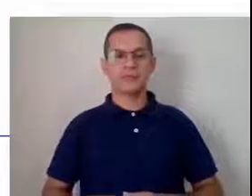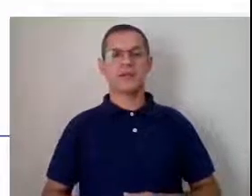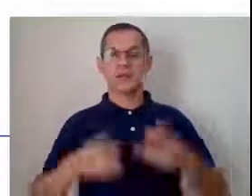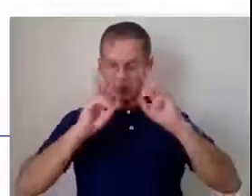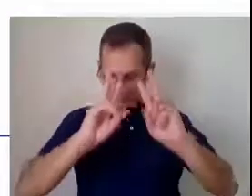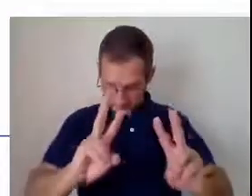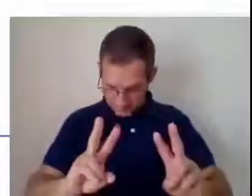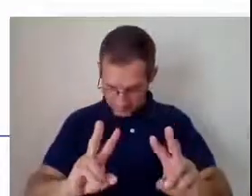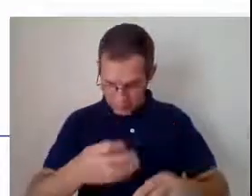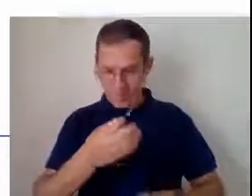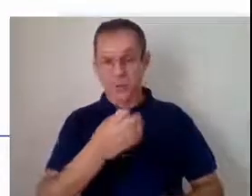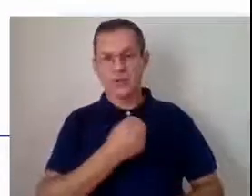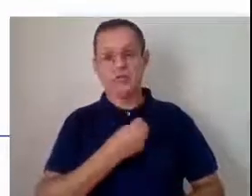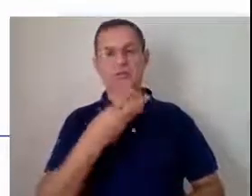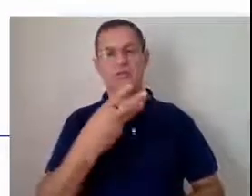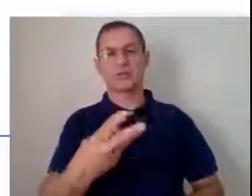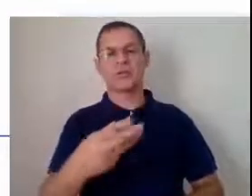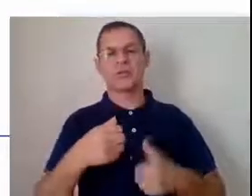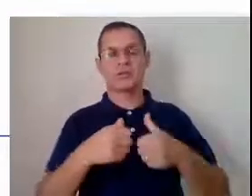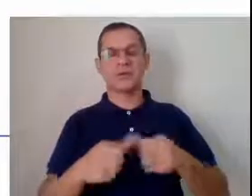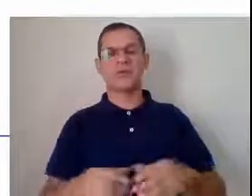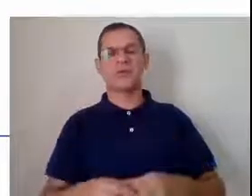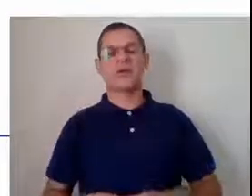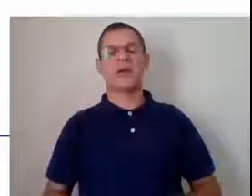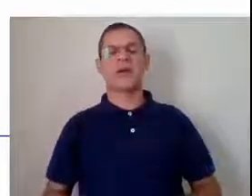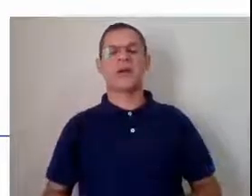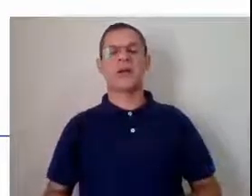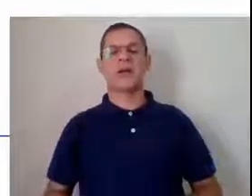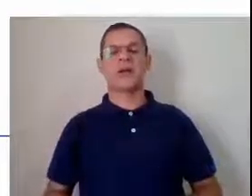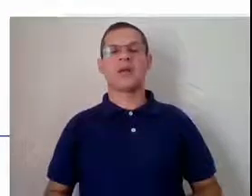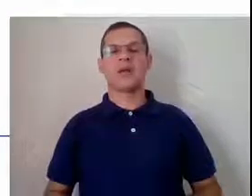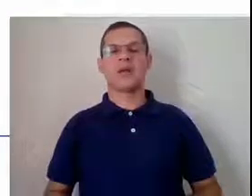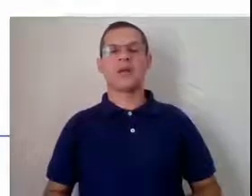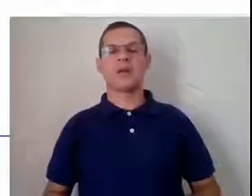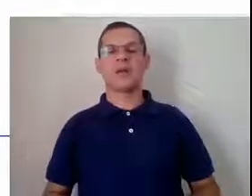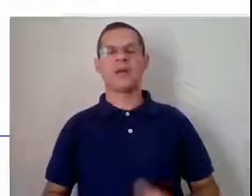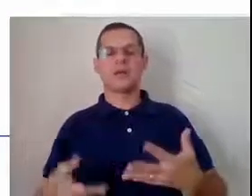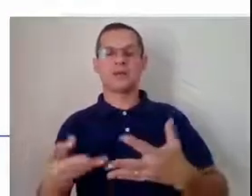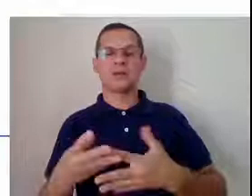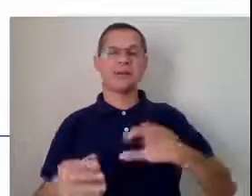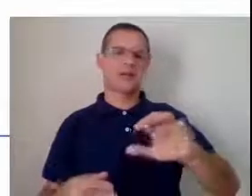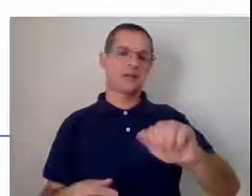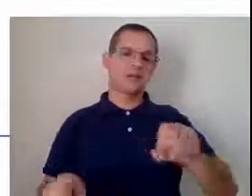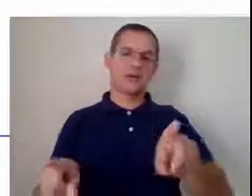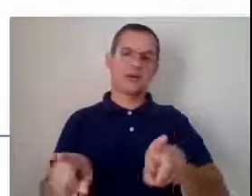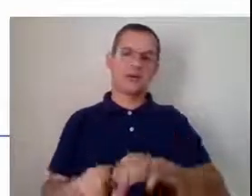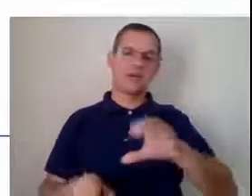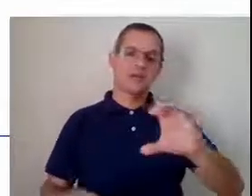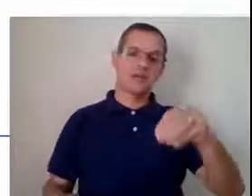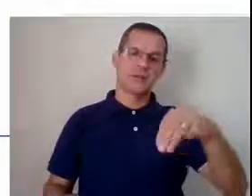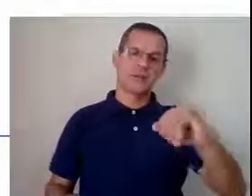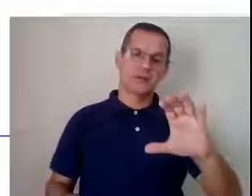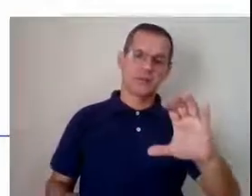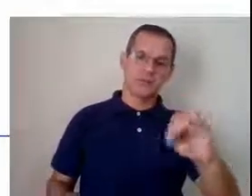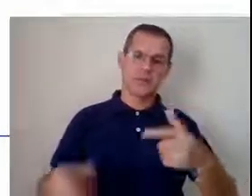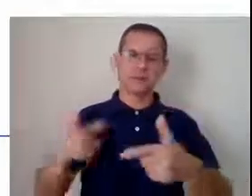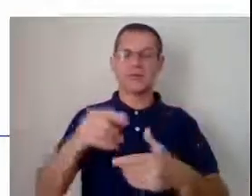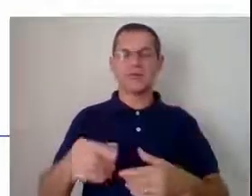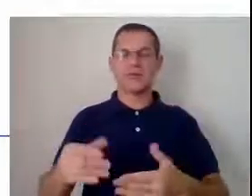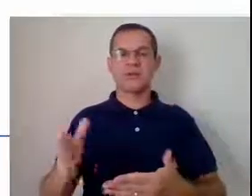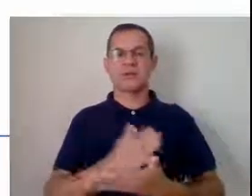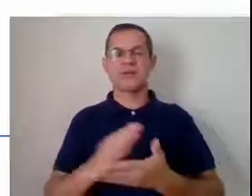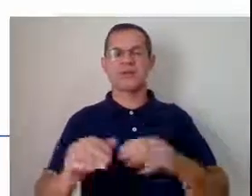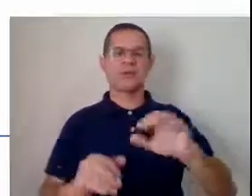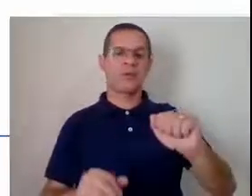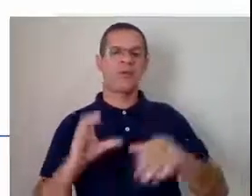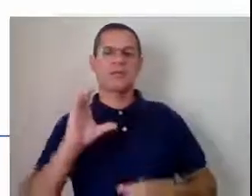estão vendo que aqui o número 3, ele está entre A e C. Não está ali bem no meio, na divisa entre A